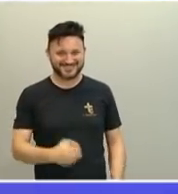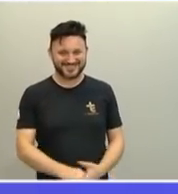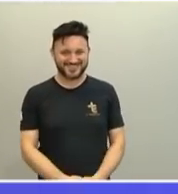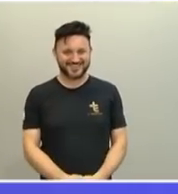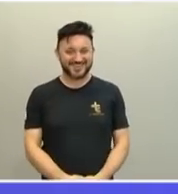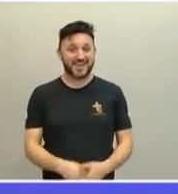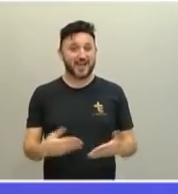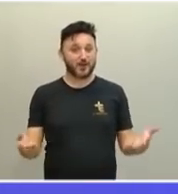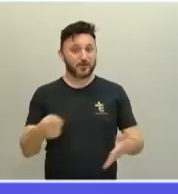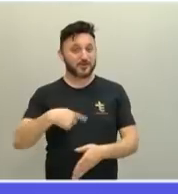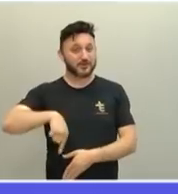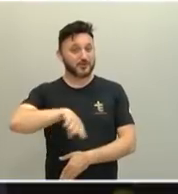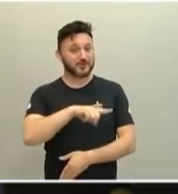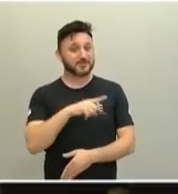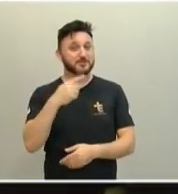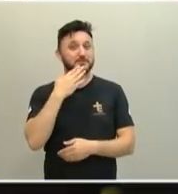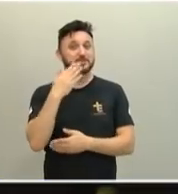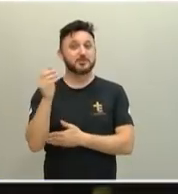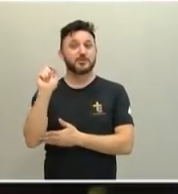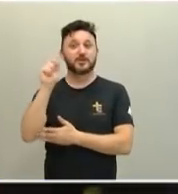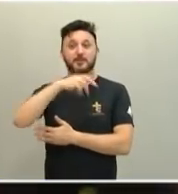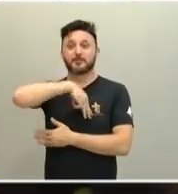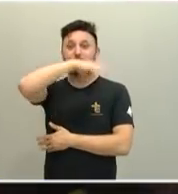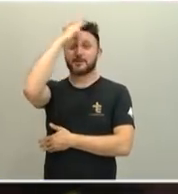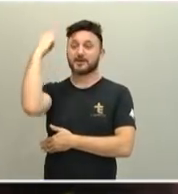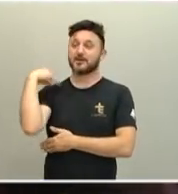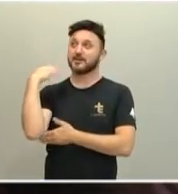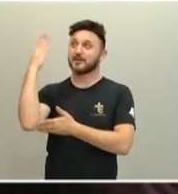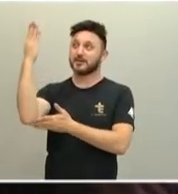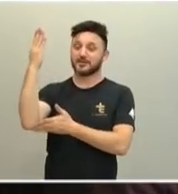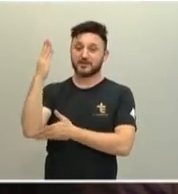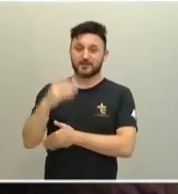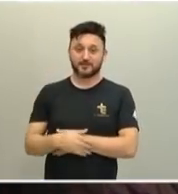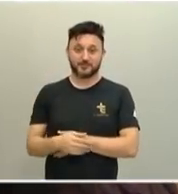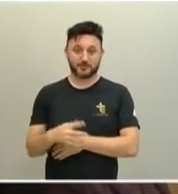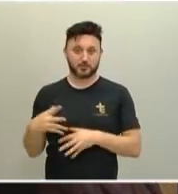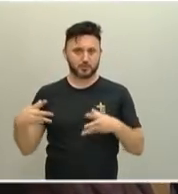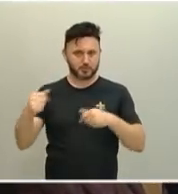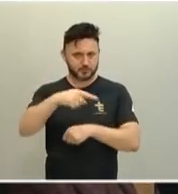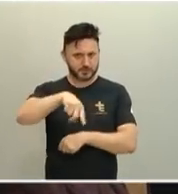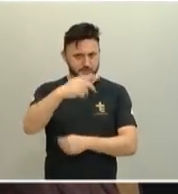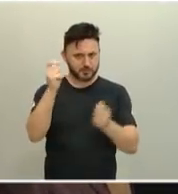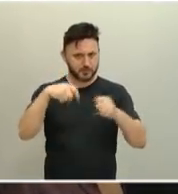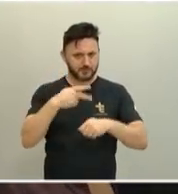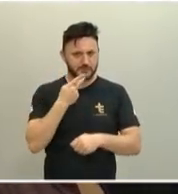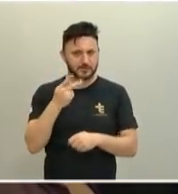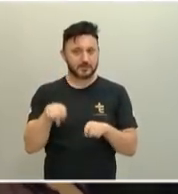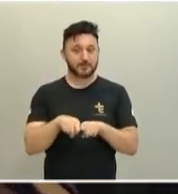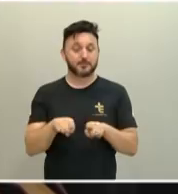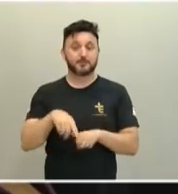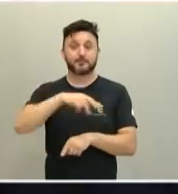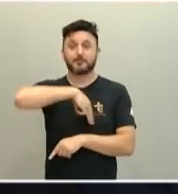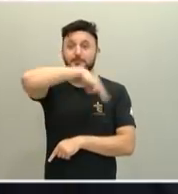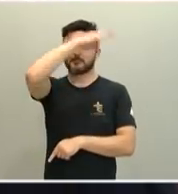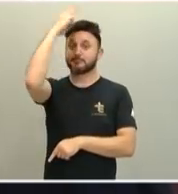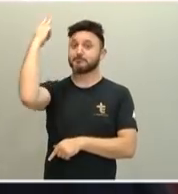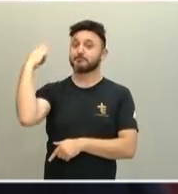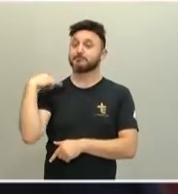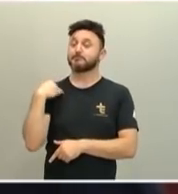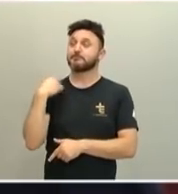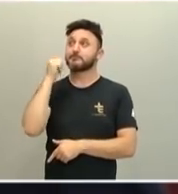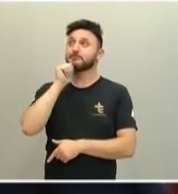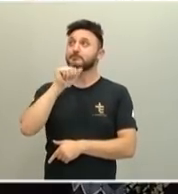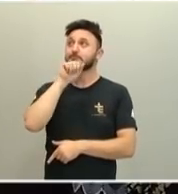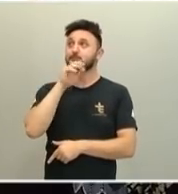comigo agora. Nossa Senhora. Nossa Senhora. Quem está no santuário, diga também. Quem está em casa, diga também. Nossa Senhora. Nossa Senhora.